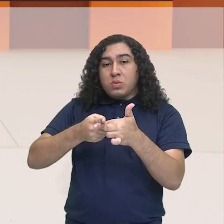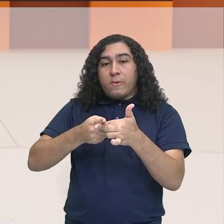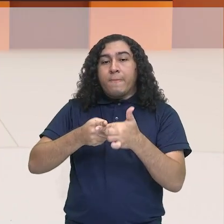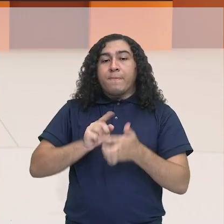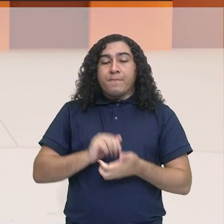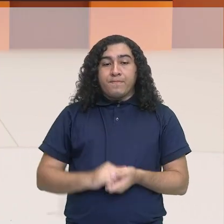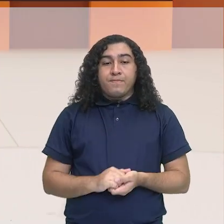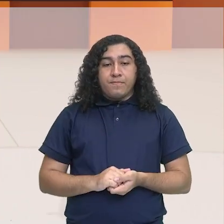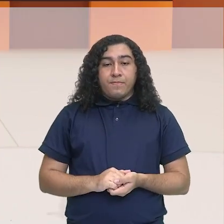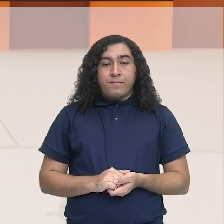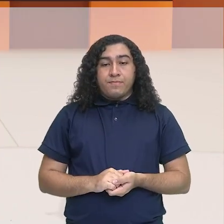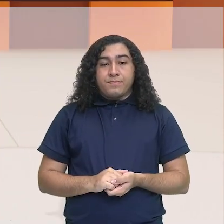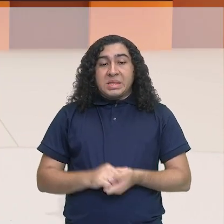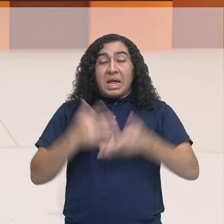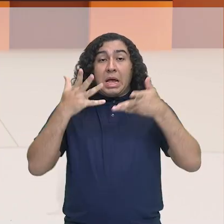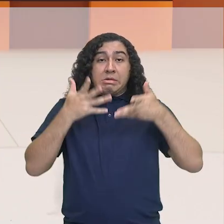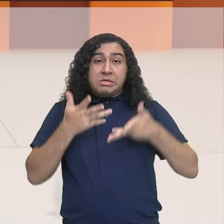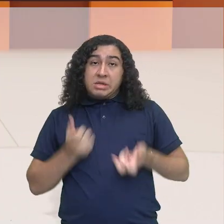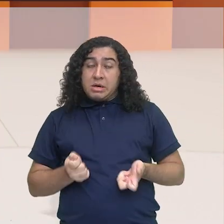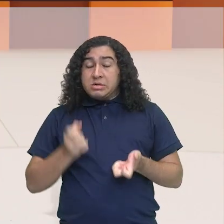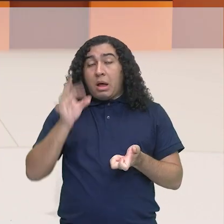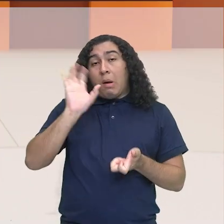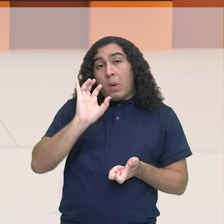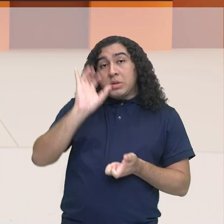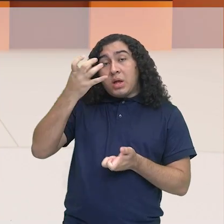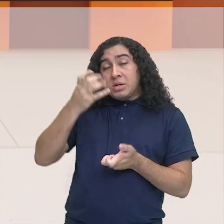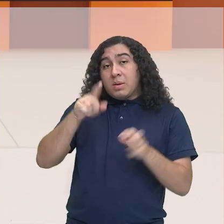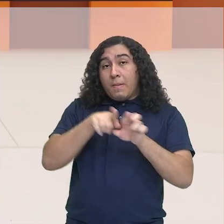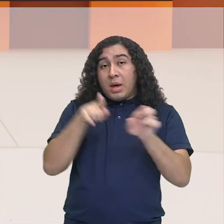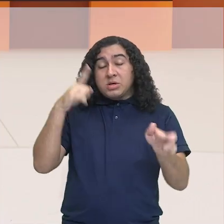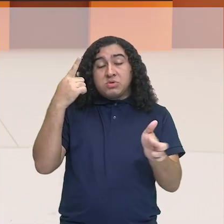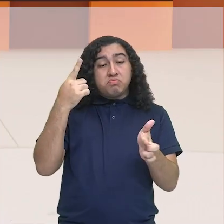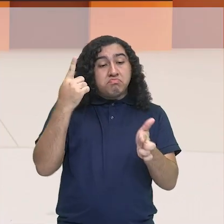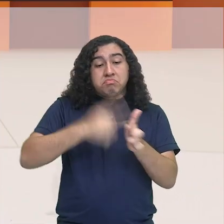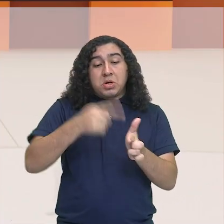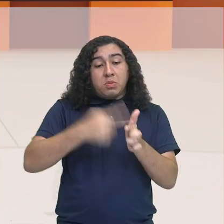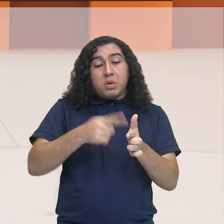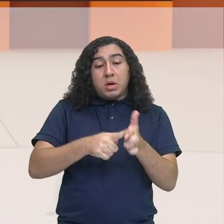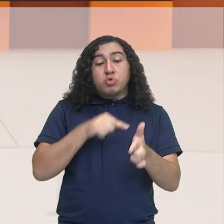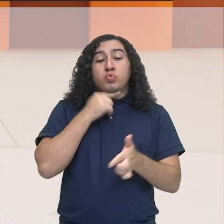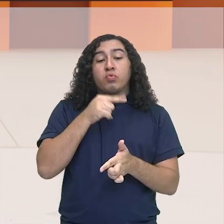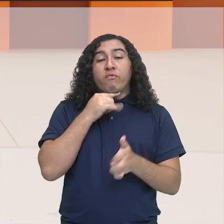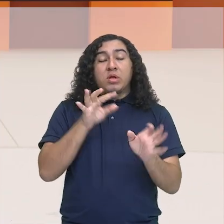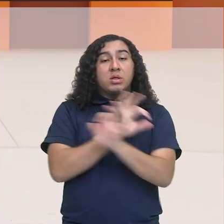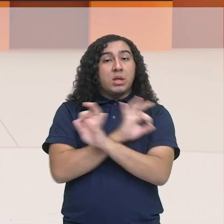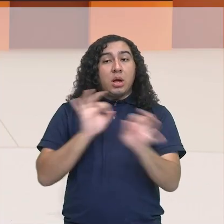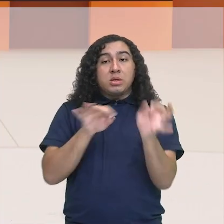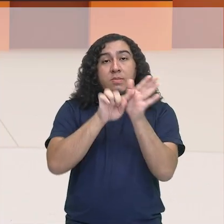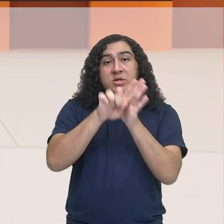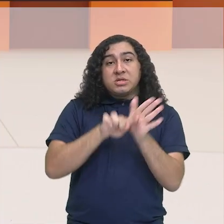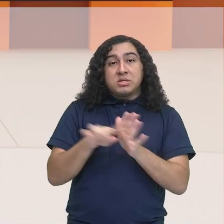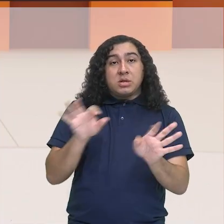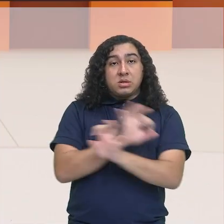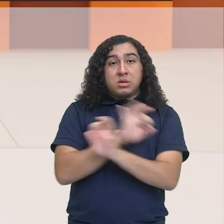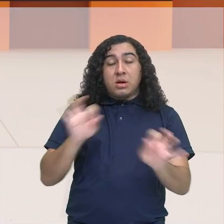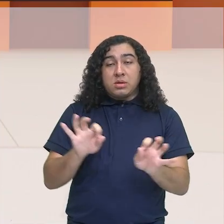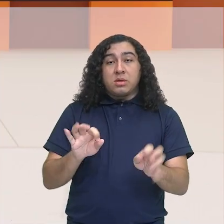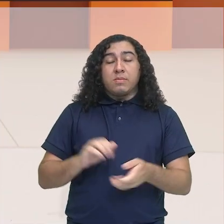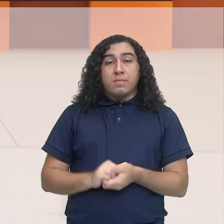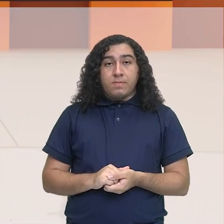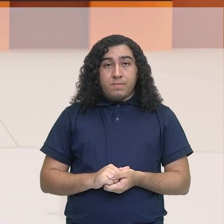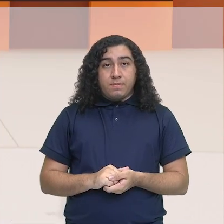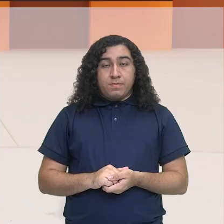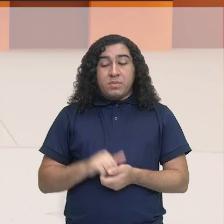acrítico, isto é, que aceita a realidade sem questionamentos nem pesquisa. O conhecimento científico,